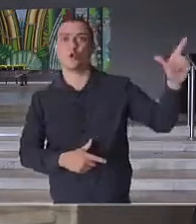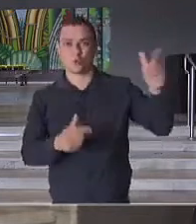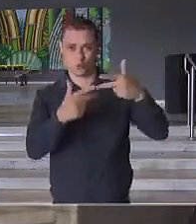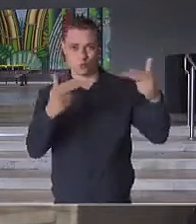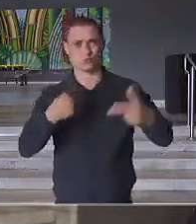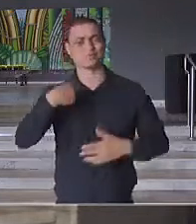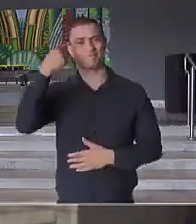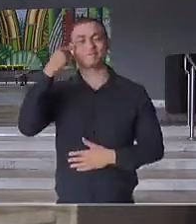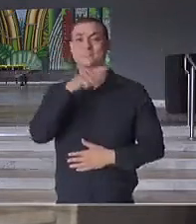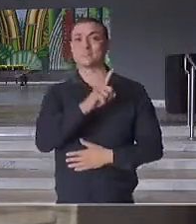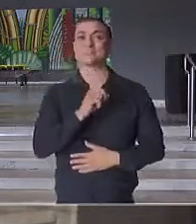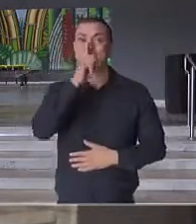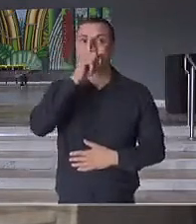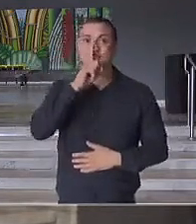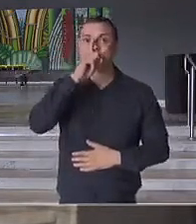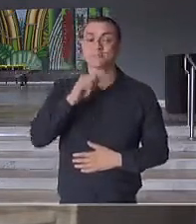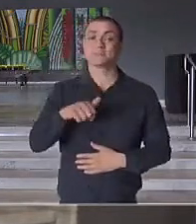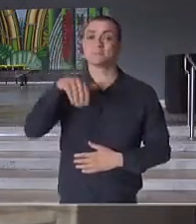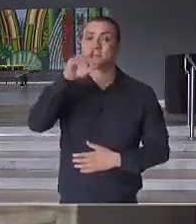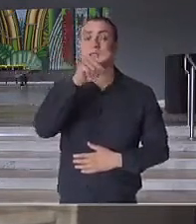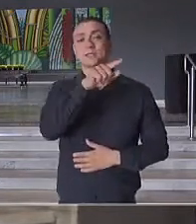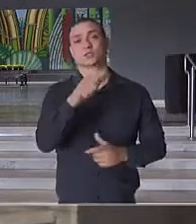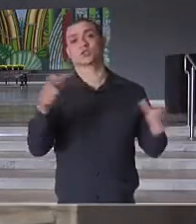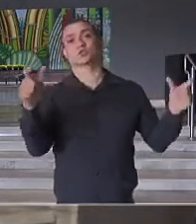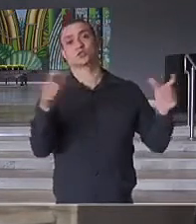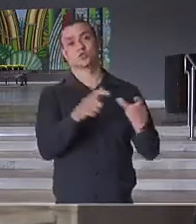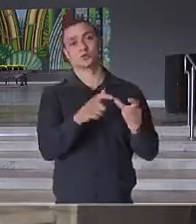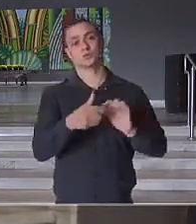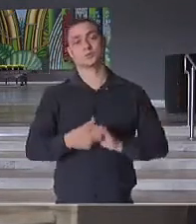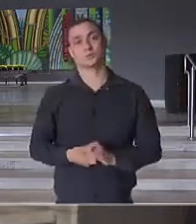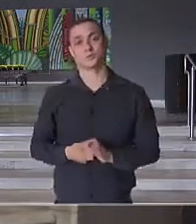nós entendemos são aquelas que são mais